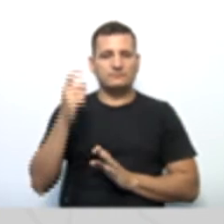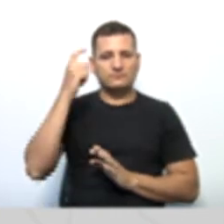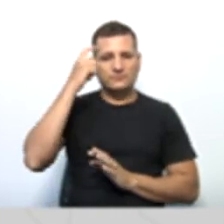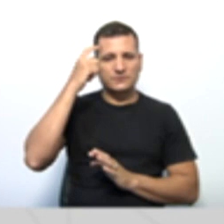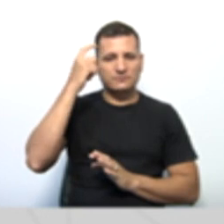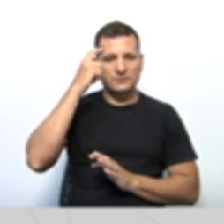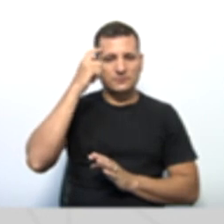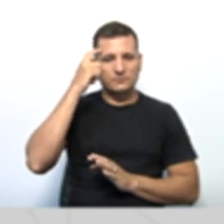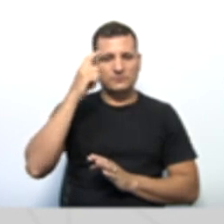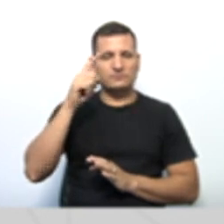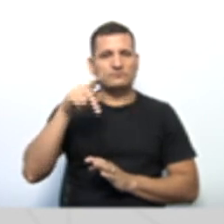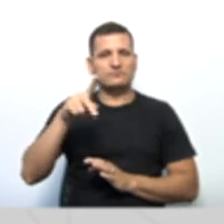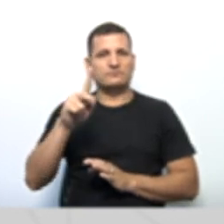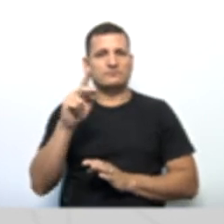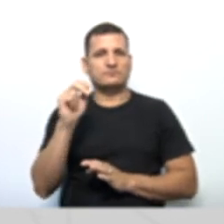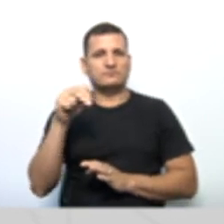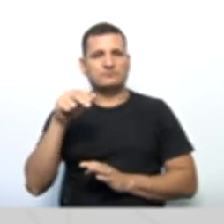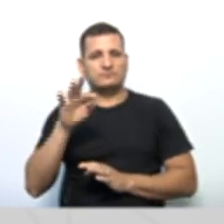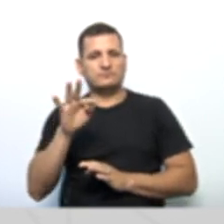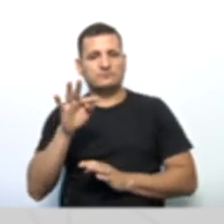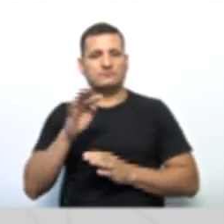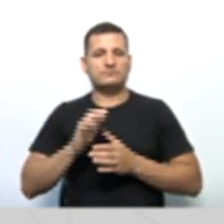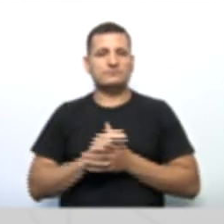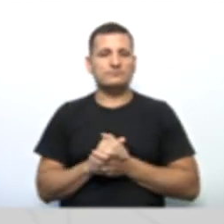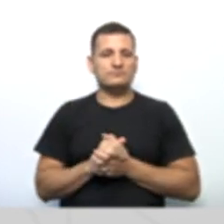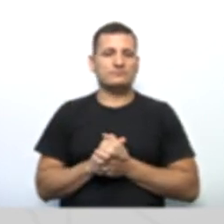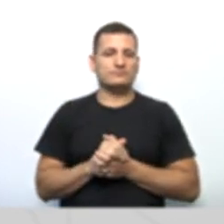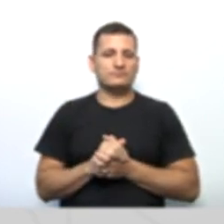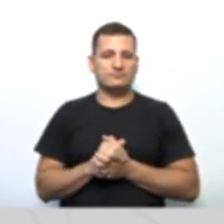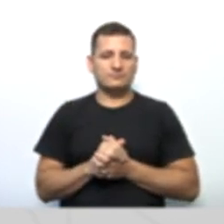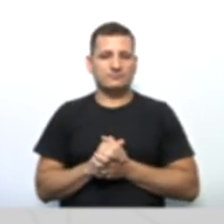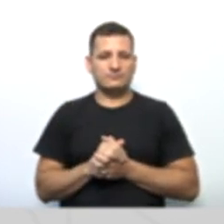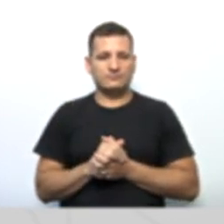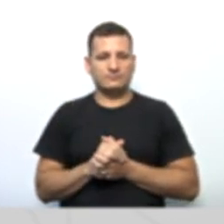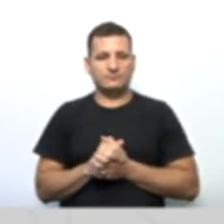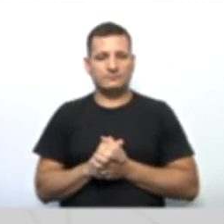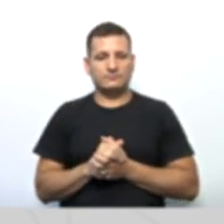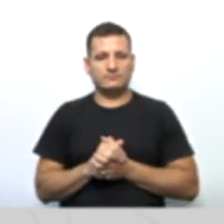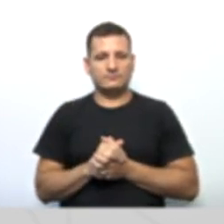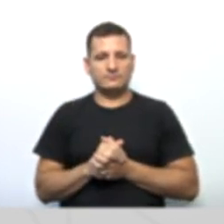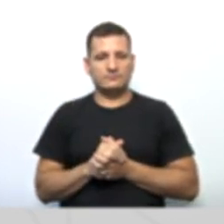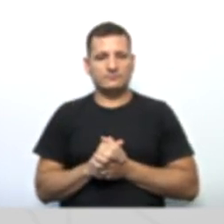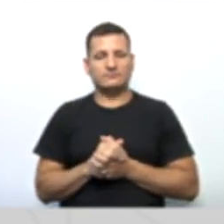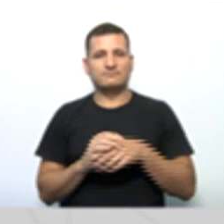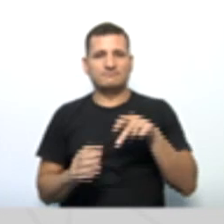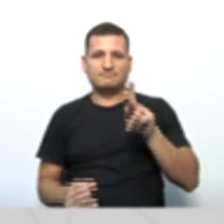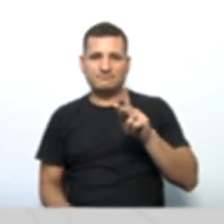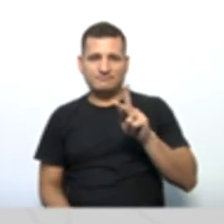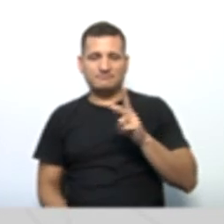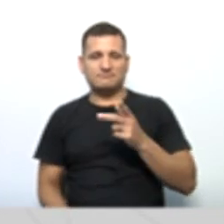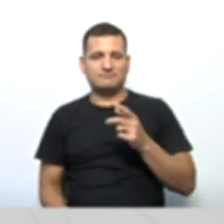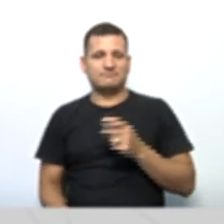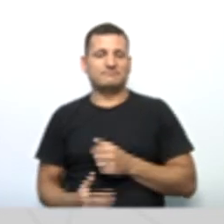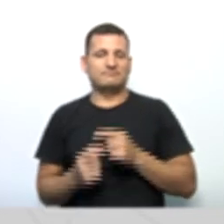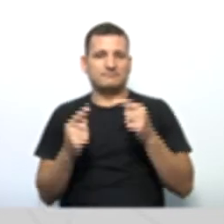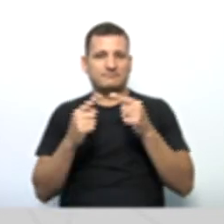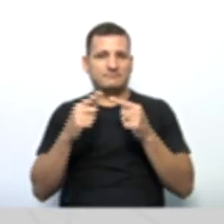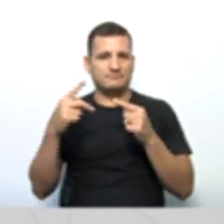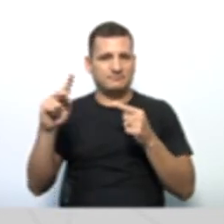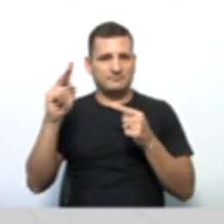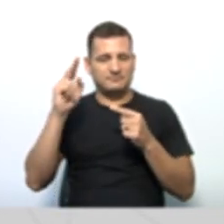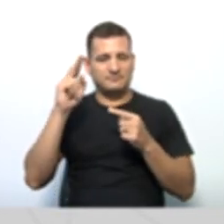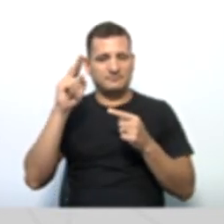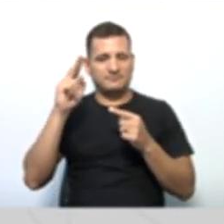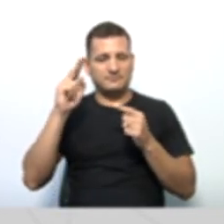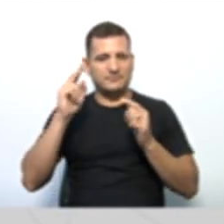do filósofo alemão Immanuel Kant, né? Kant, qual letra que eu vou botar? Ética A kantiana. letra K faz parte da ética kantiana que se